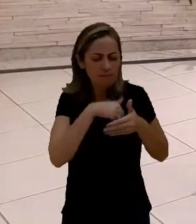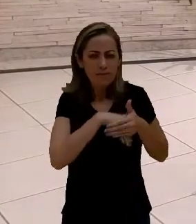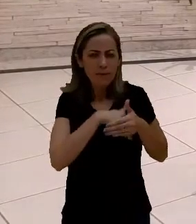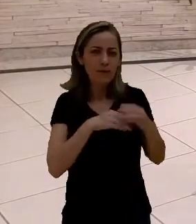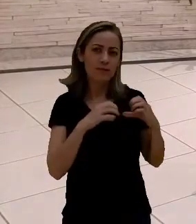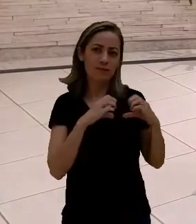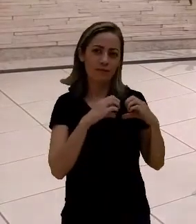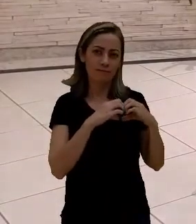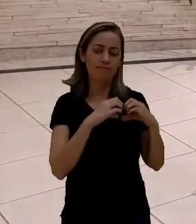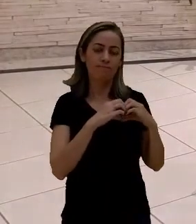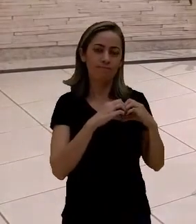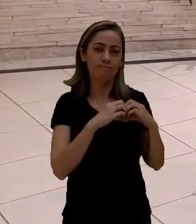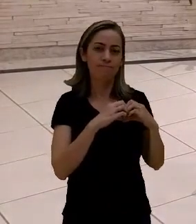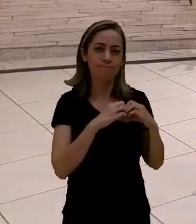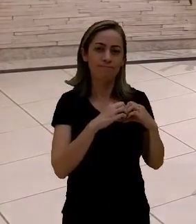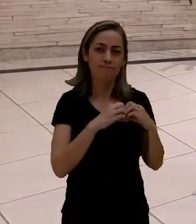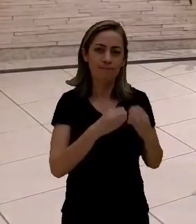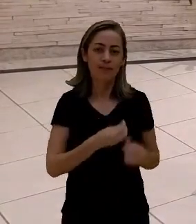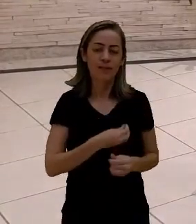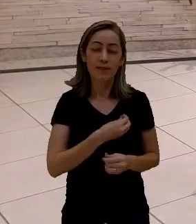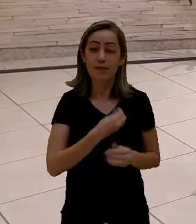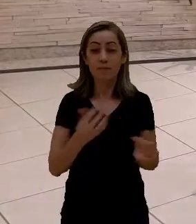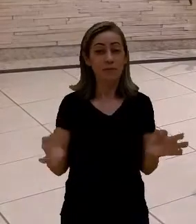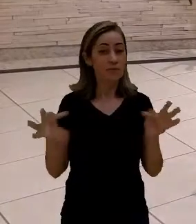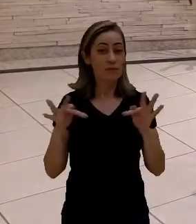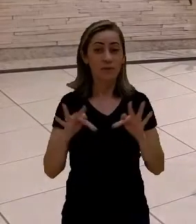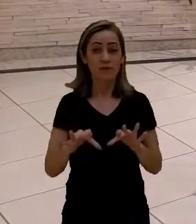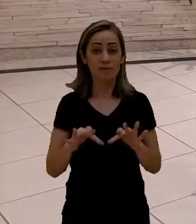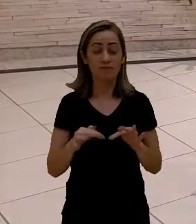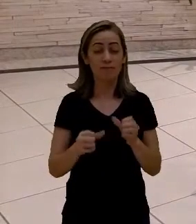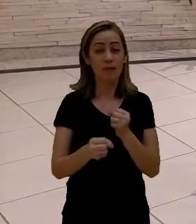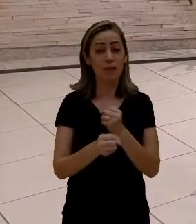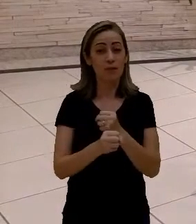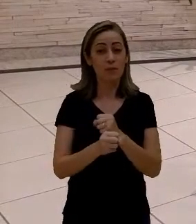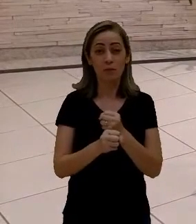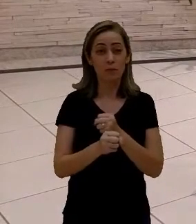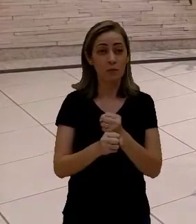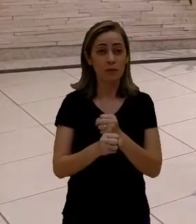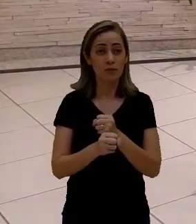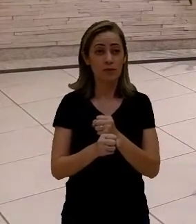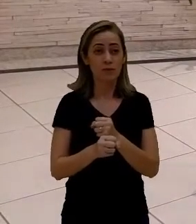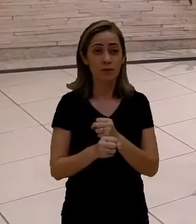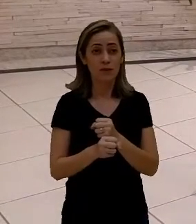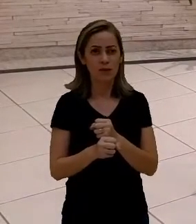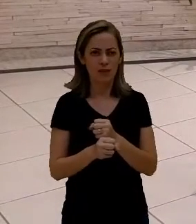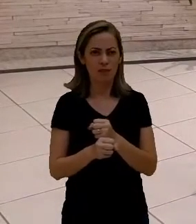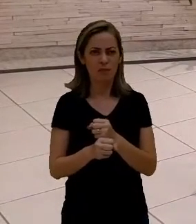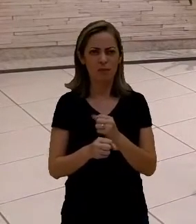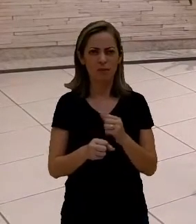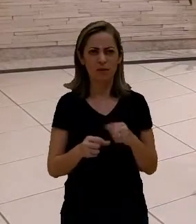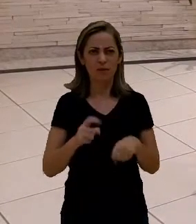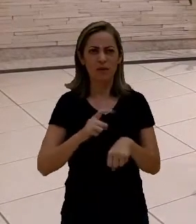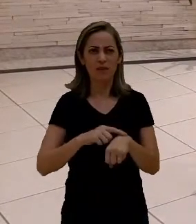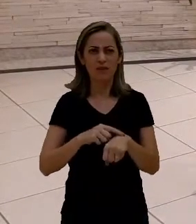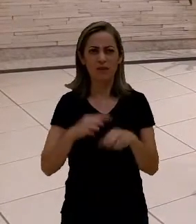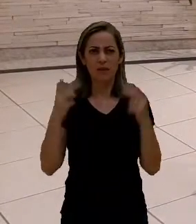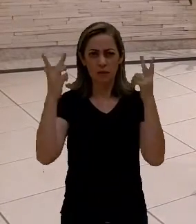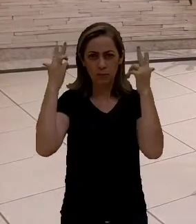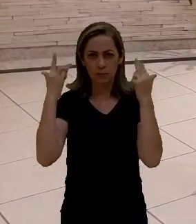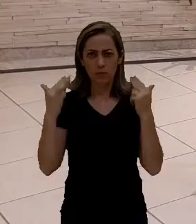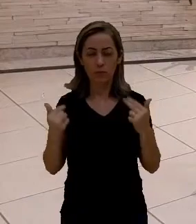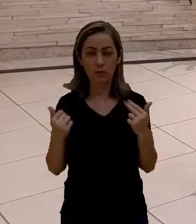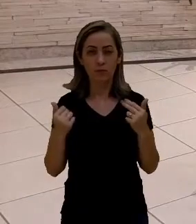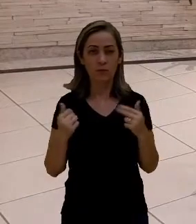seu coração estamos finalizando o ano comum o tempo comum estamos nos preparando para o